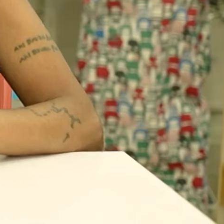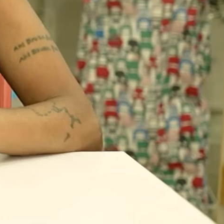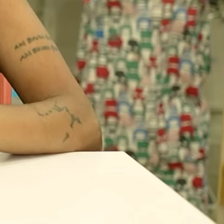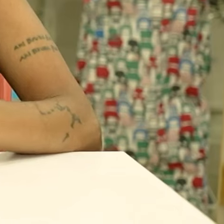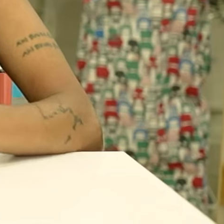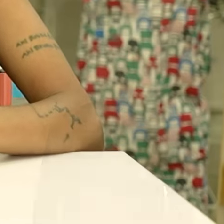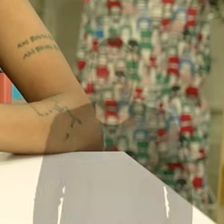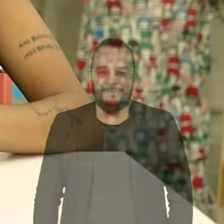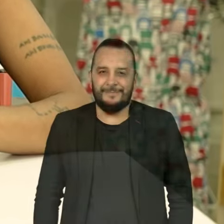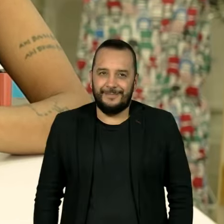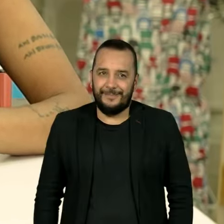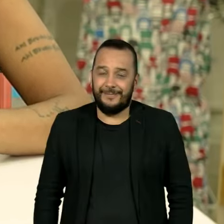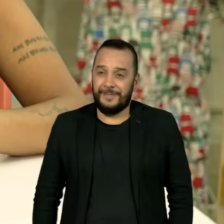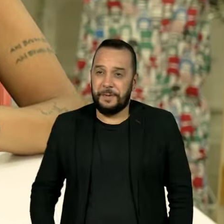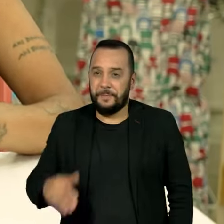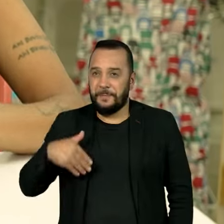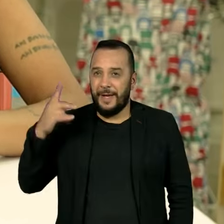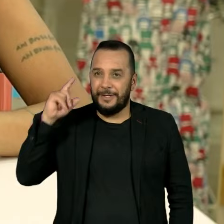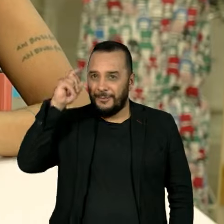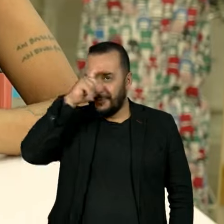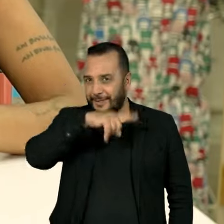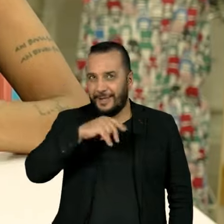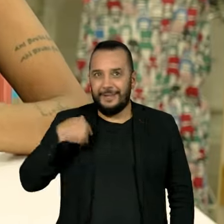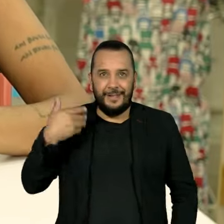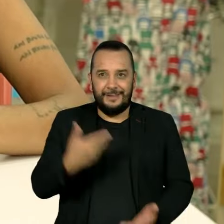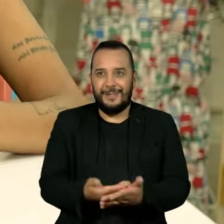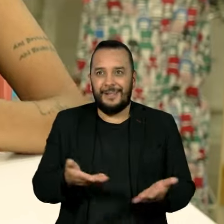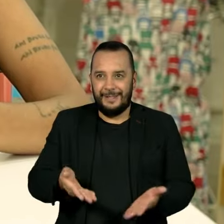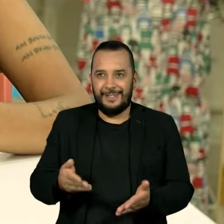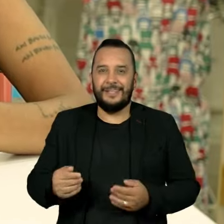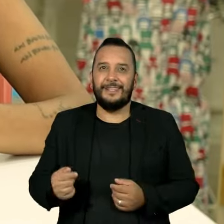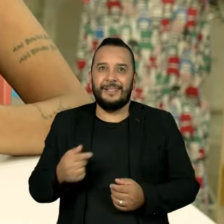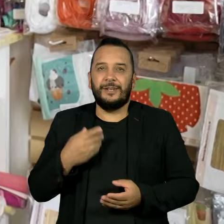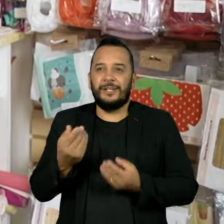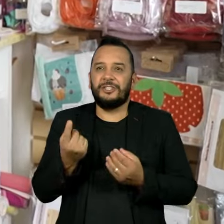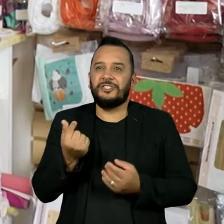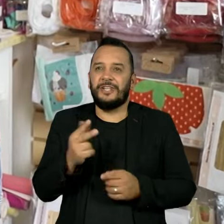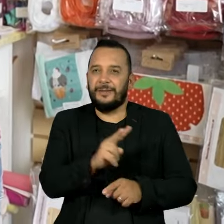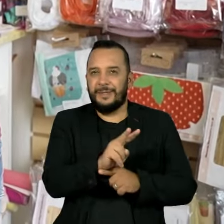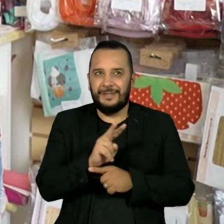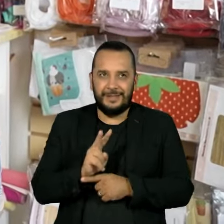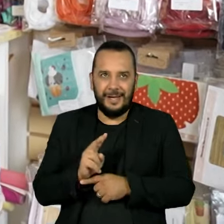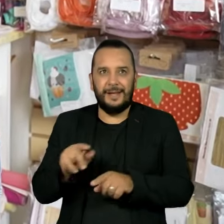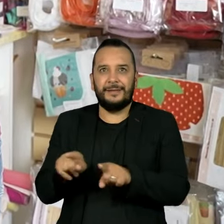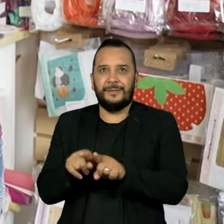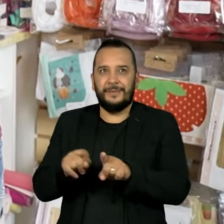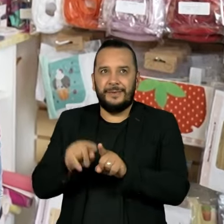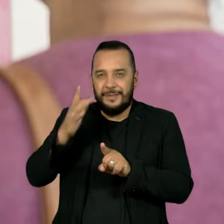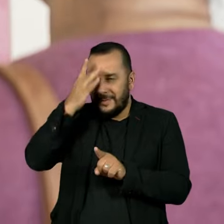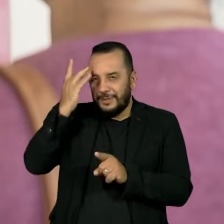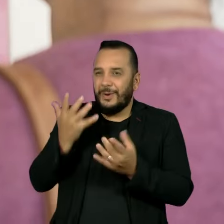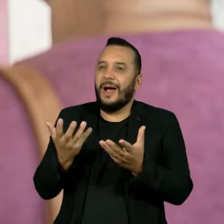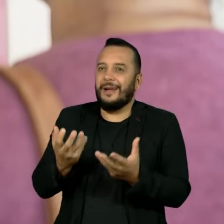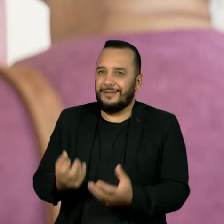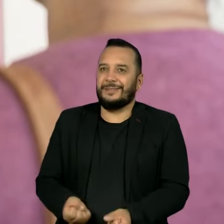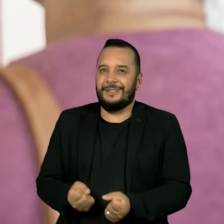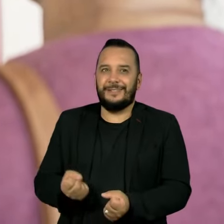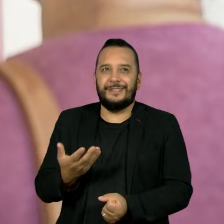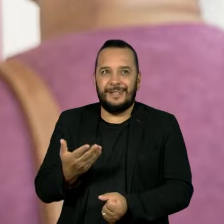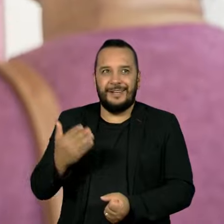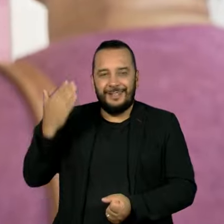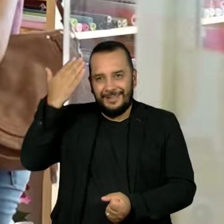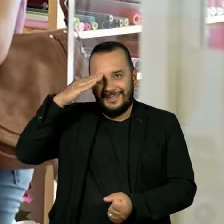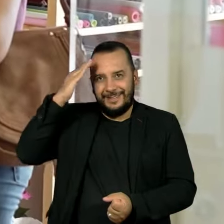As minhas maiores dificuldades até chegar aqui foi linha de crédito, aceitação do público, as pessoas entenderem